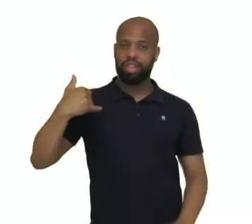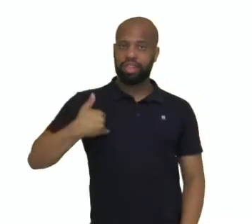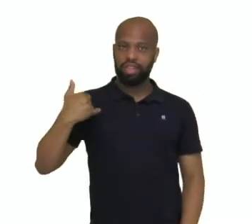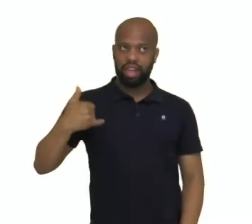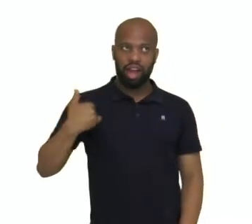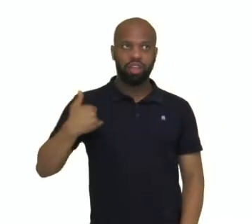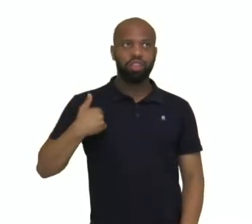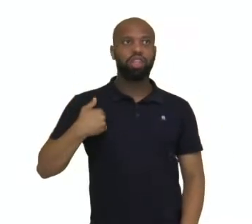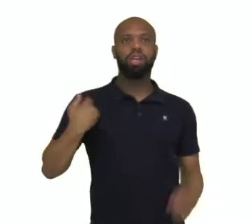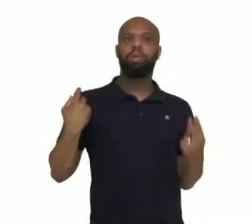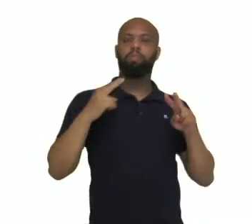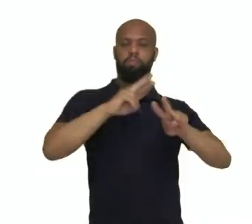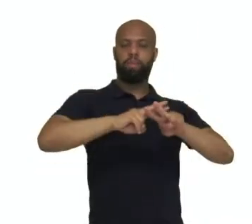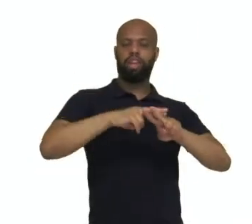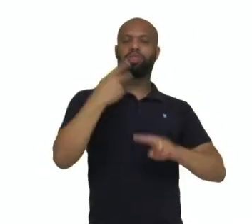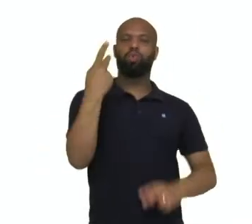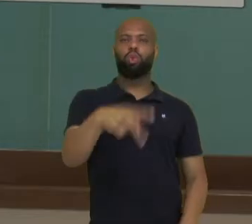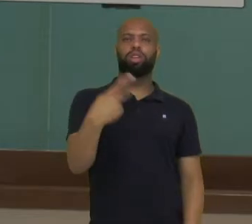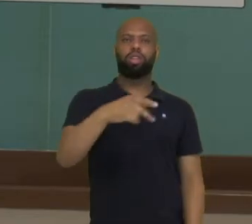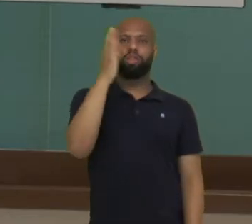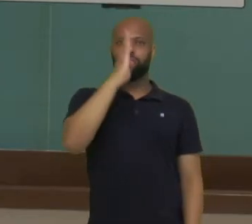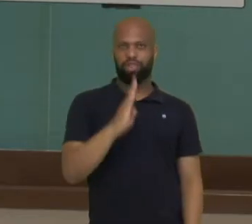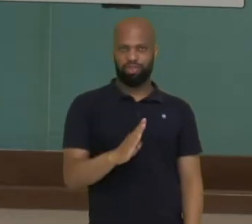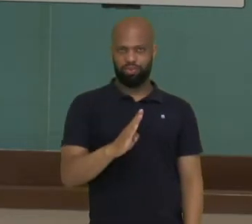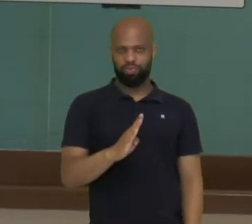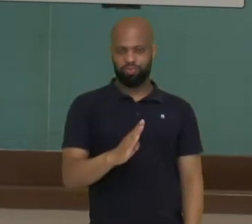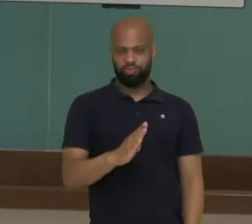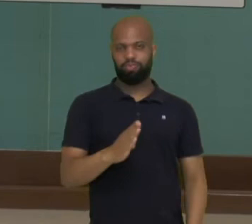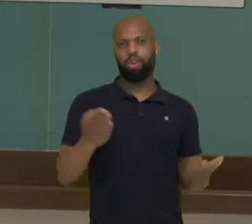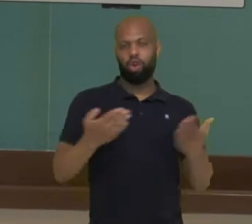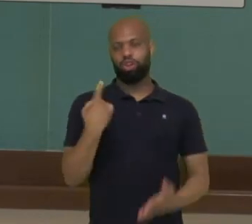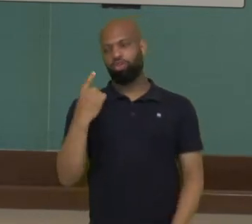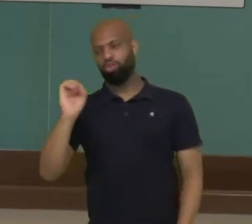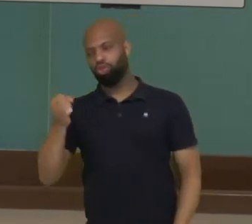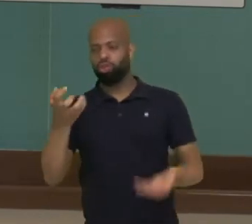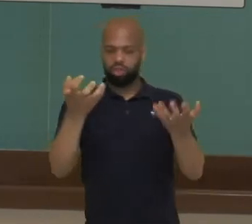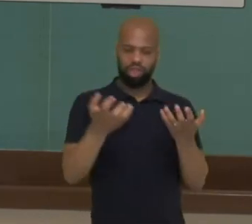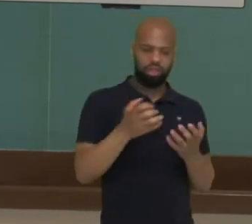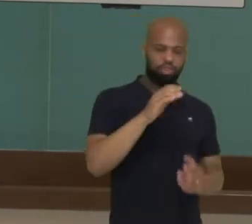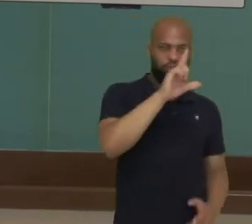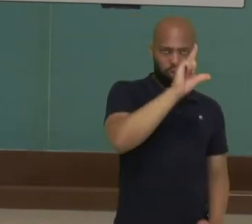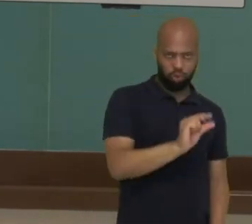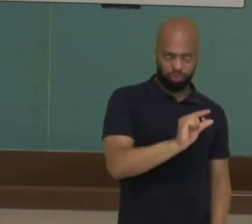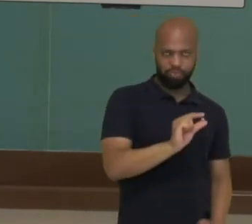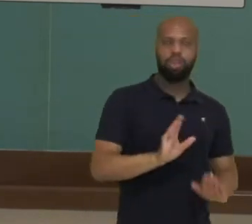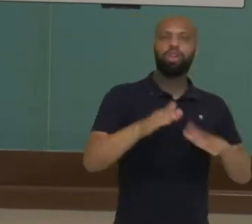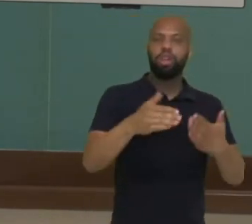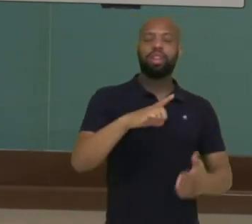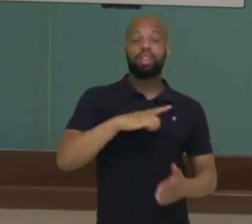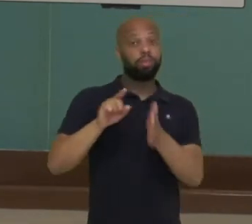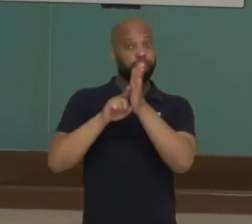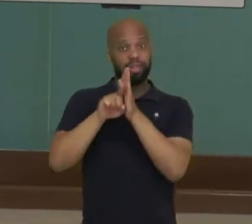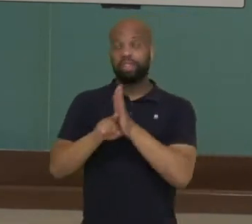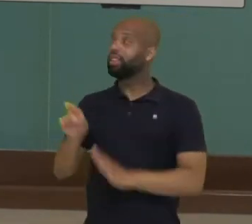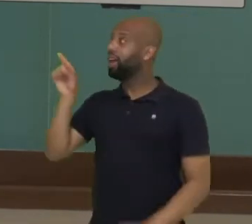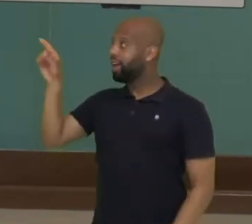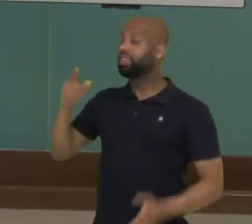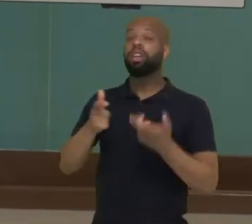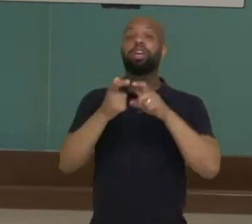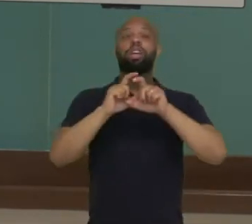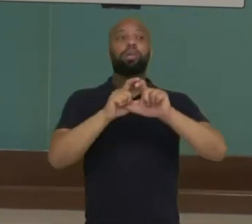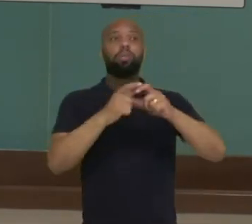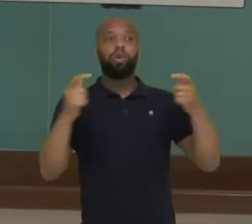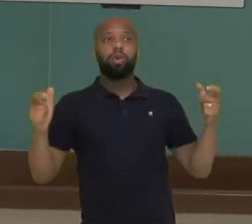no Brasil. Isso quer dizer o quê? Isso quer dizer, gente, que a maioria, segundo essa pesquisa, a maioria da